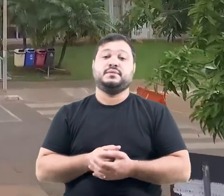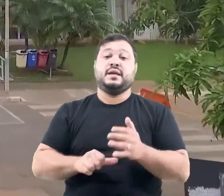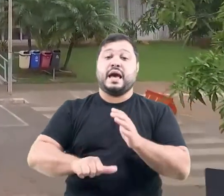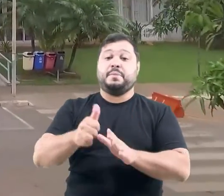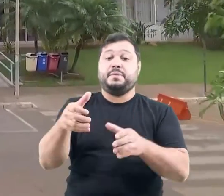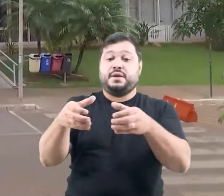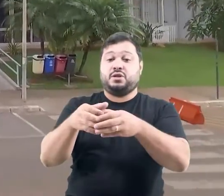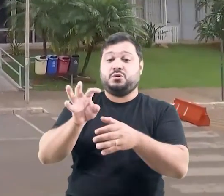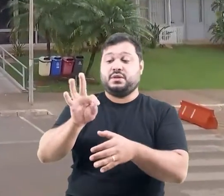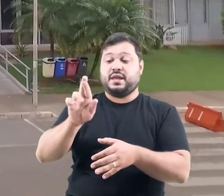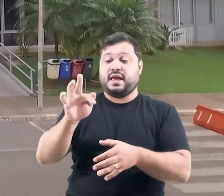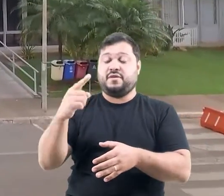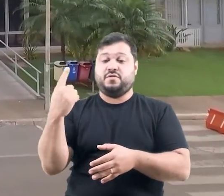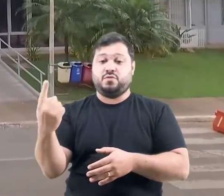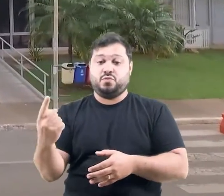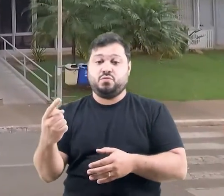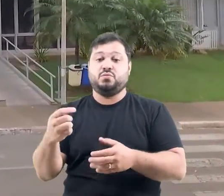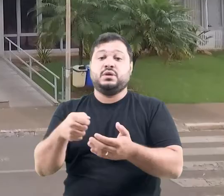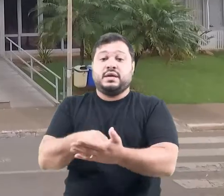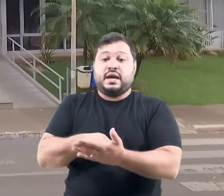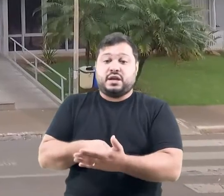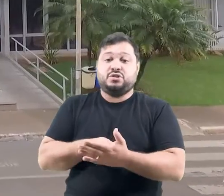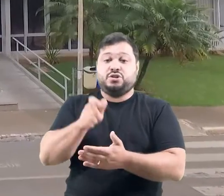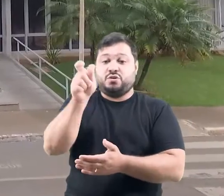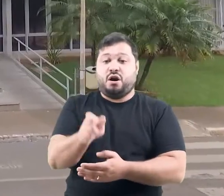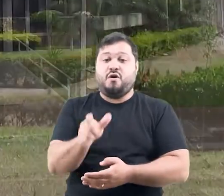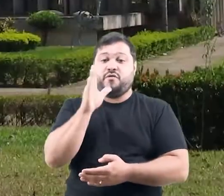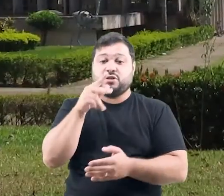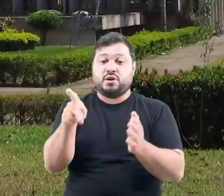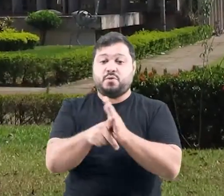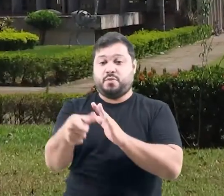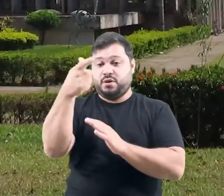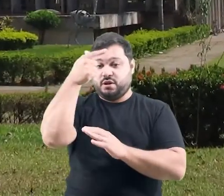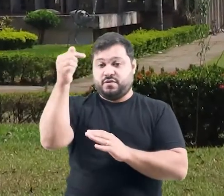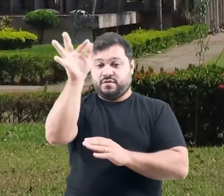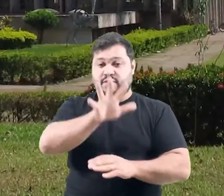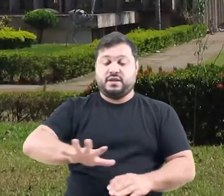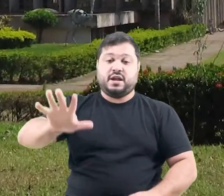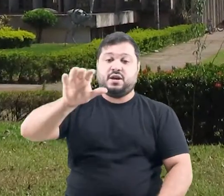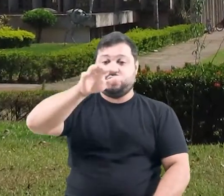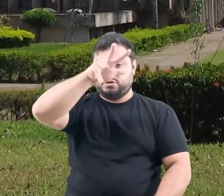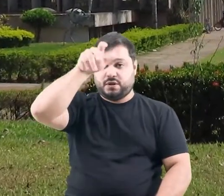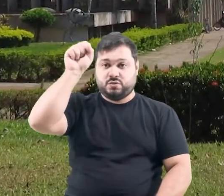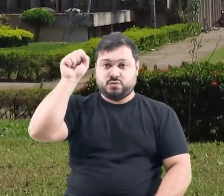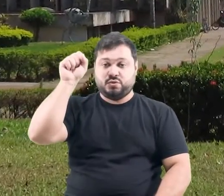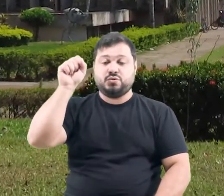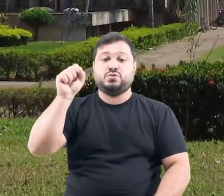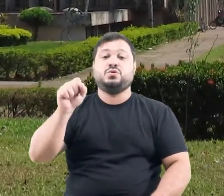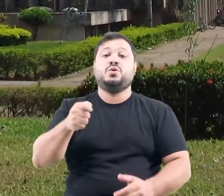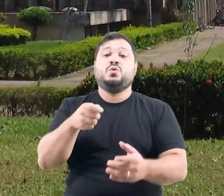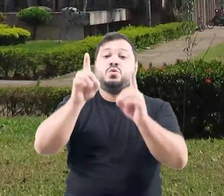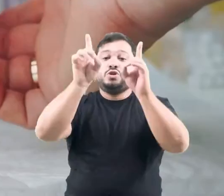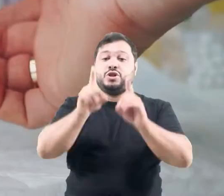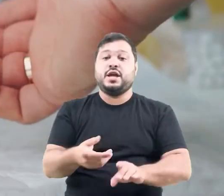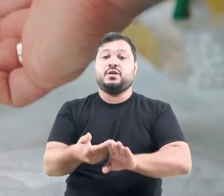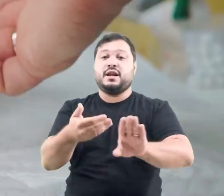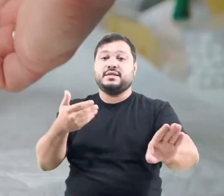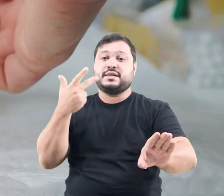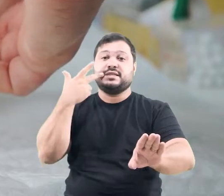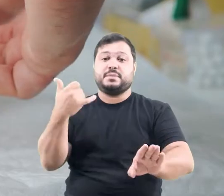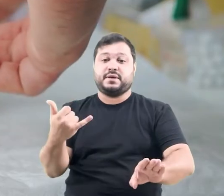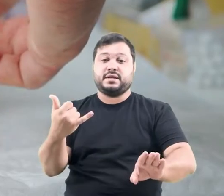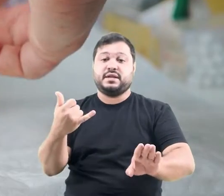A primeira turma do TRF1 assegurou a um servidor da Universidade Federal de Mato Grosso o direito à